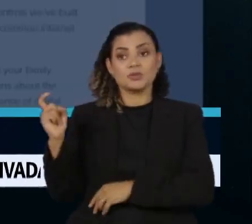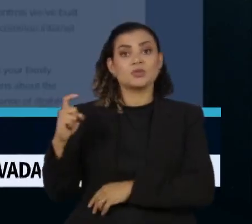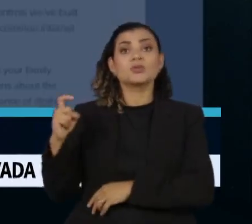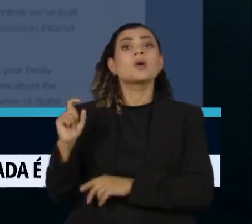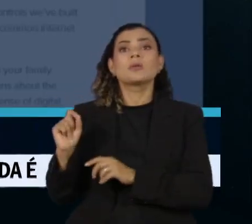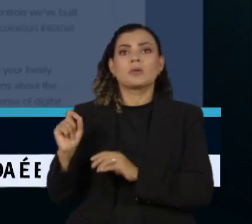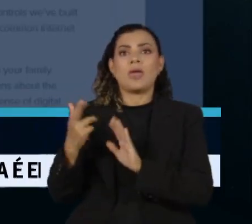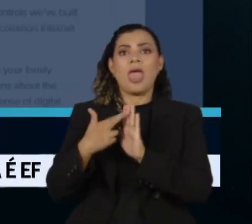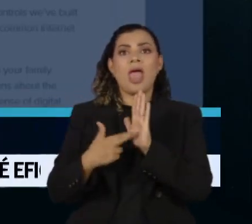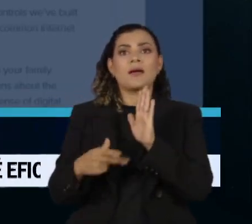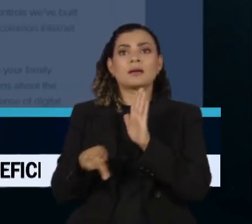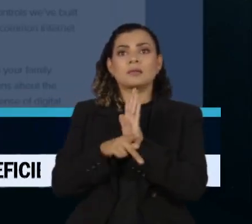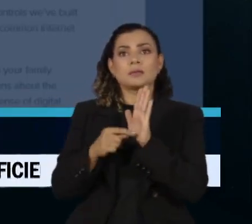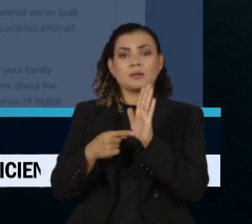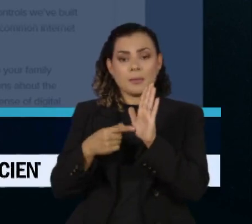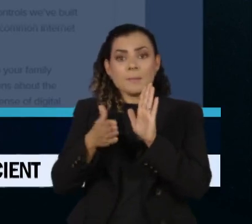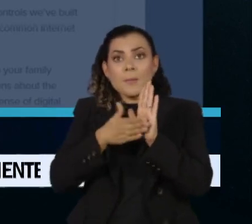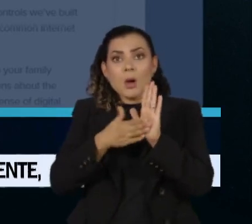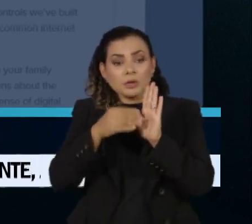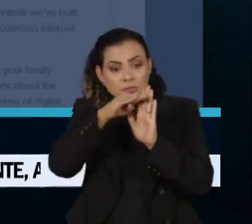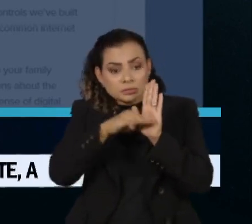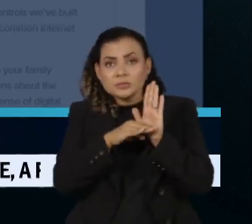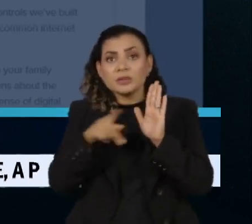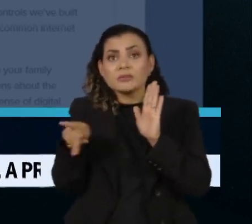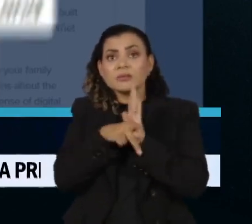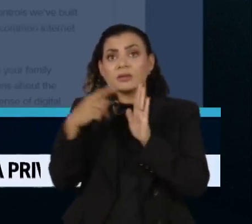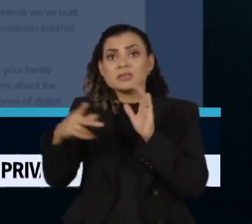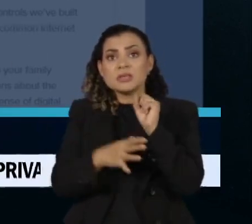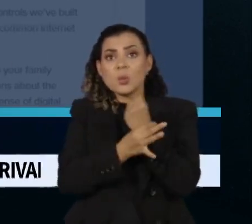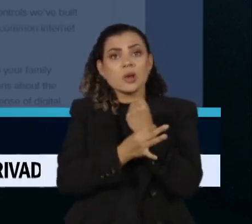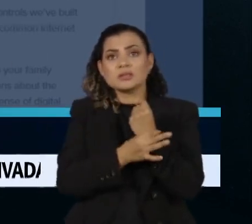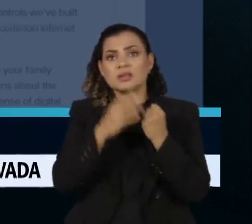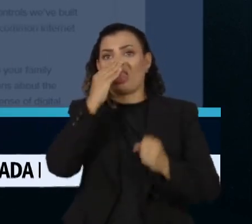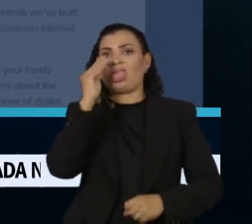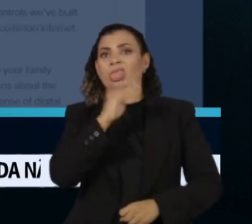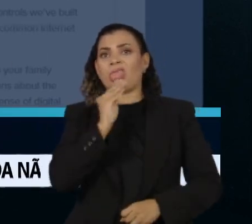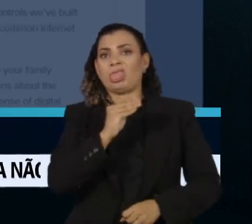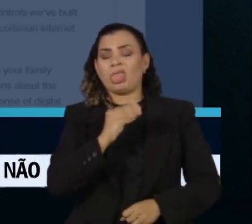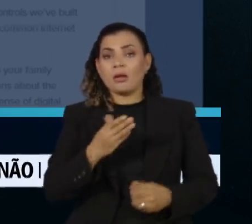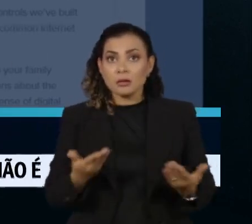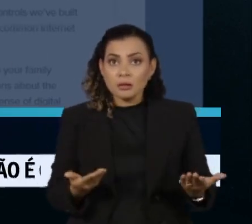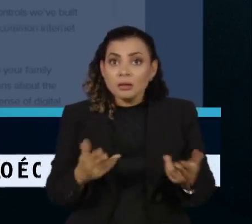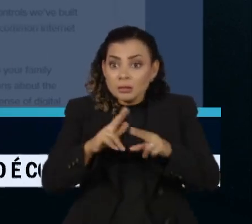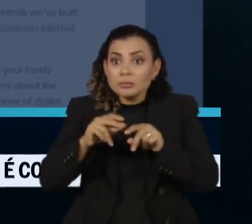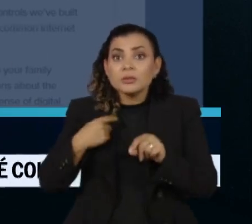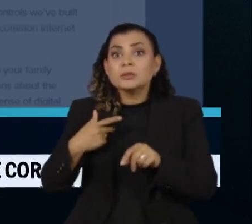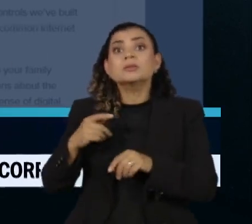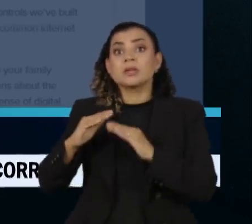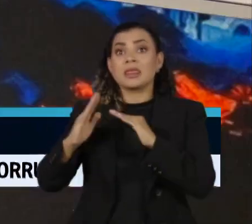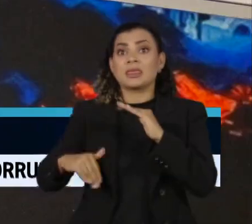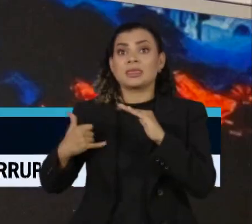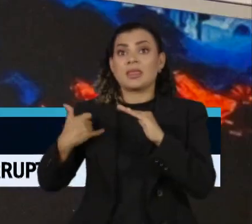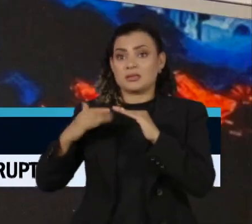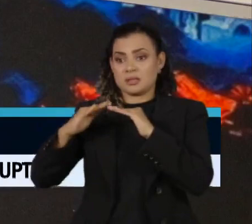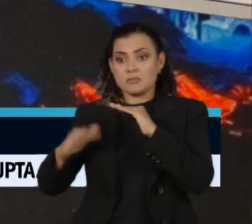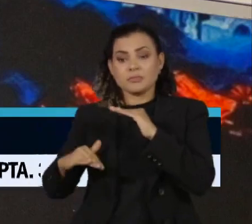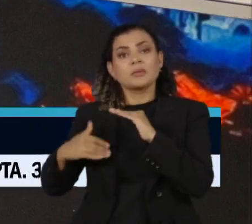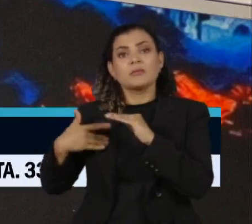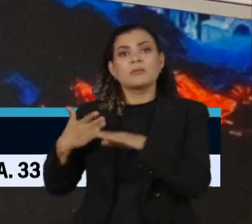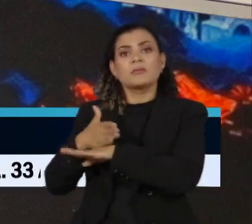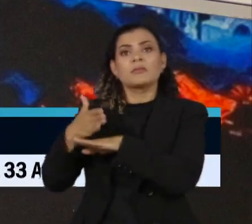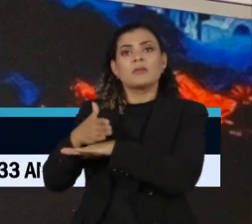teria quebrado a sua própria política de privacidade e segurança, que prevê a remoção das contas abaixo dessa idade.